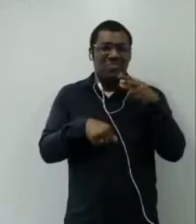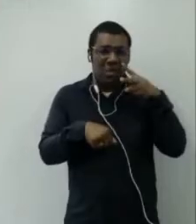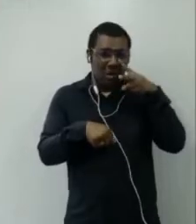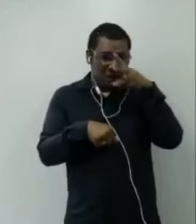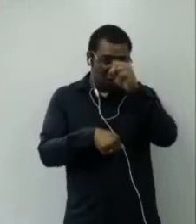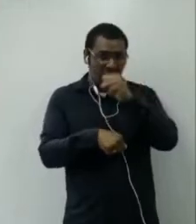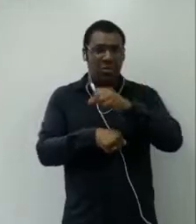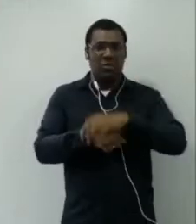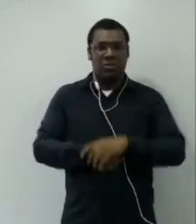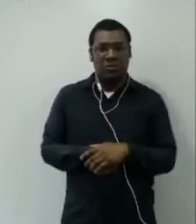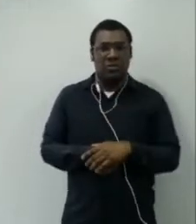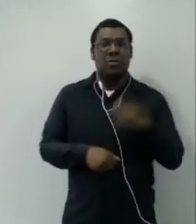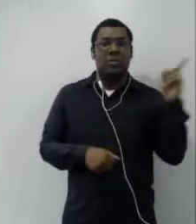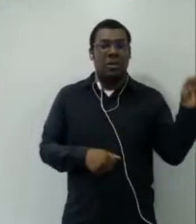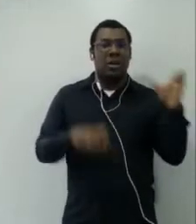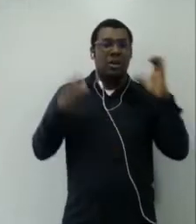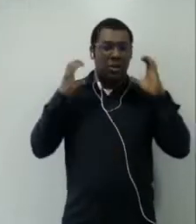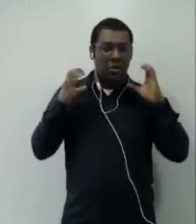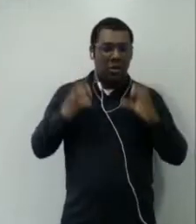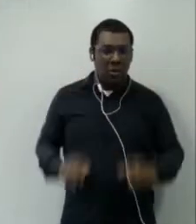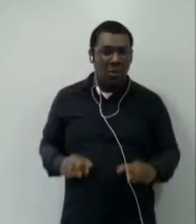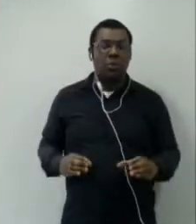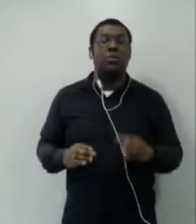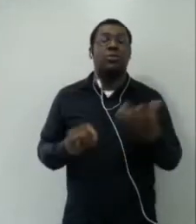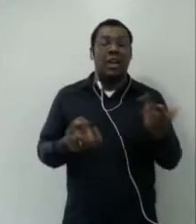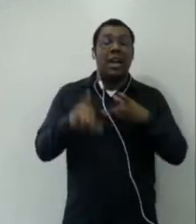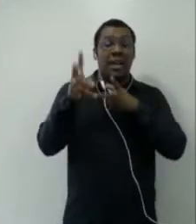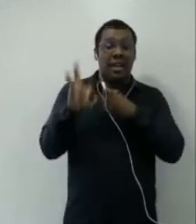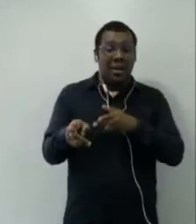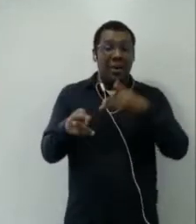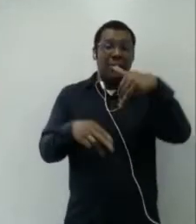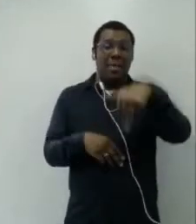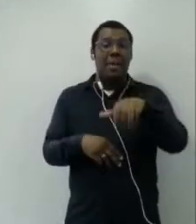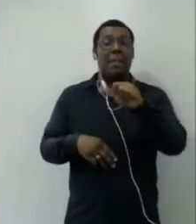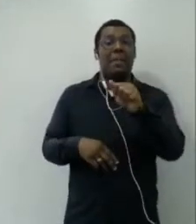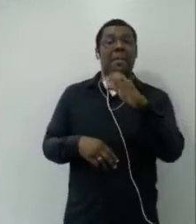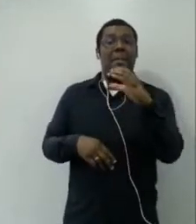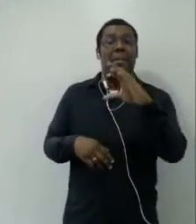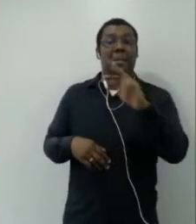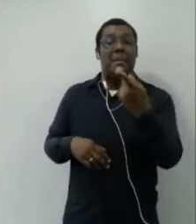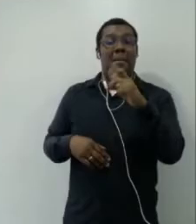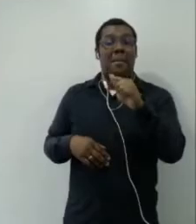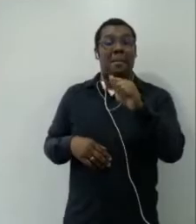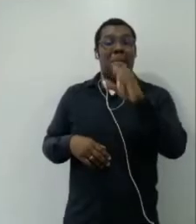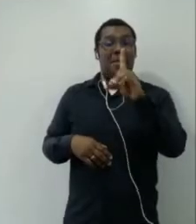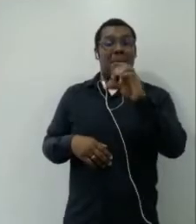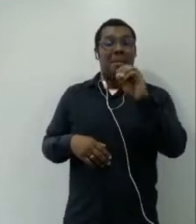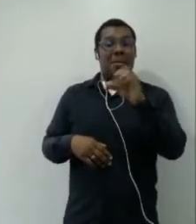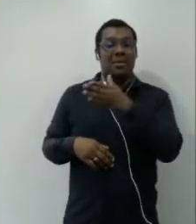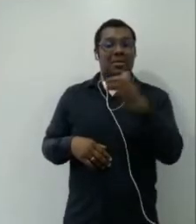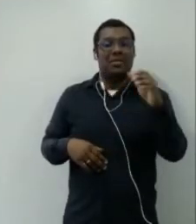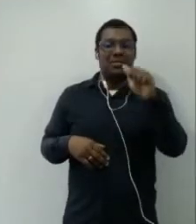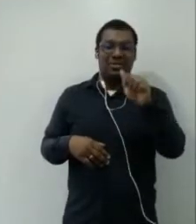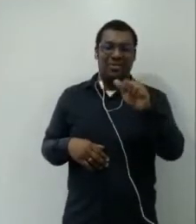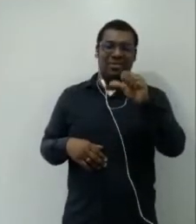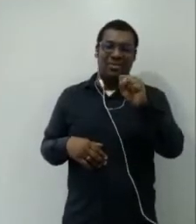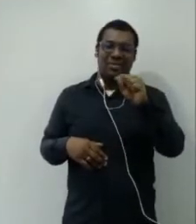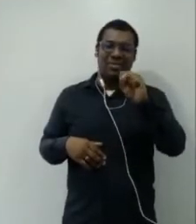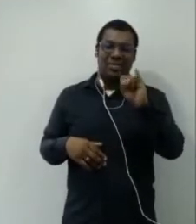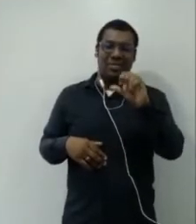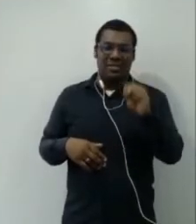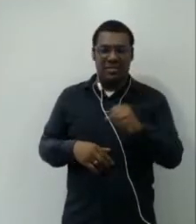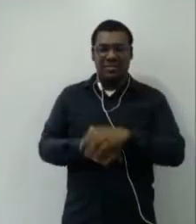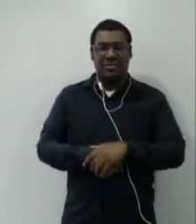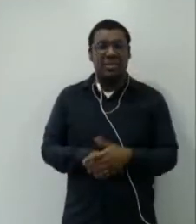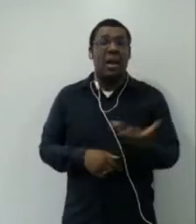como na lição de Machado de Assis. A morte não é outra causa mais que a cessação